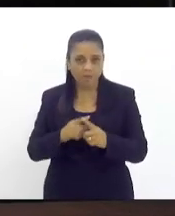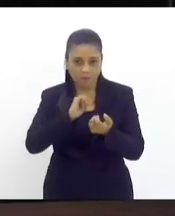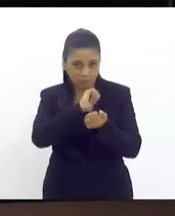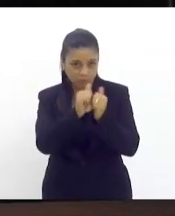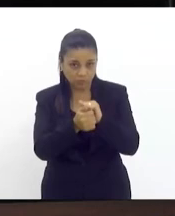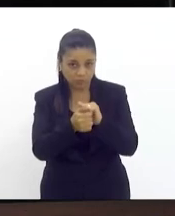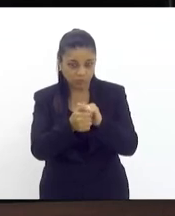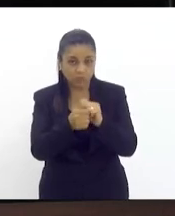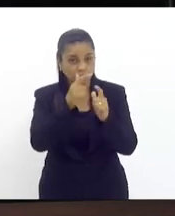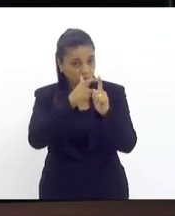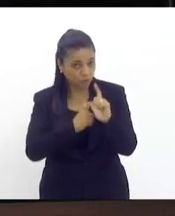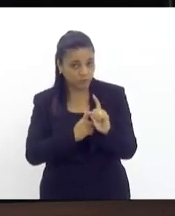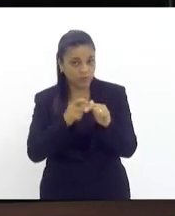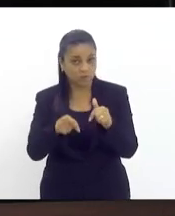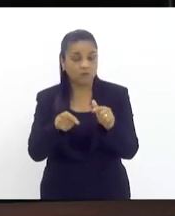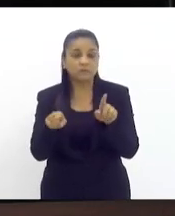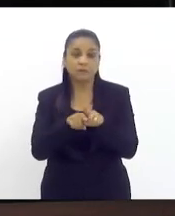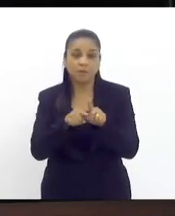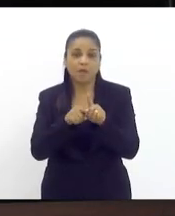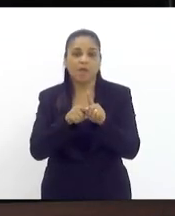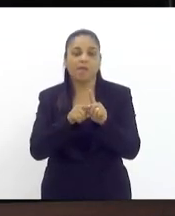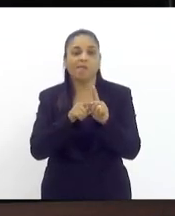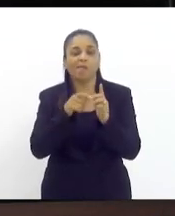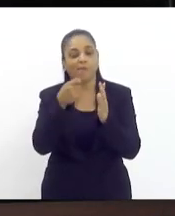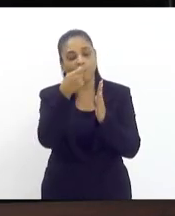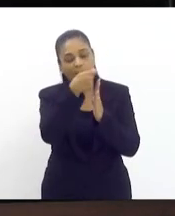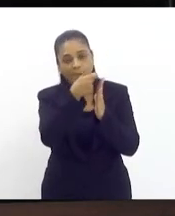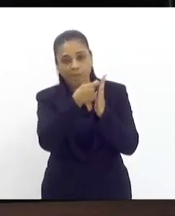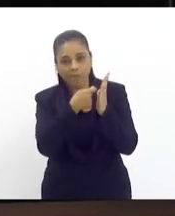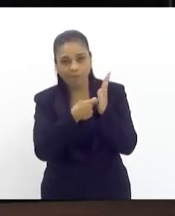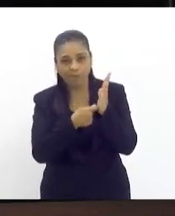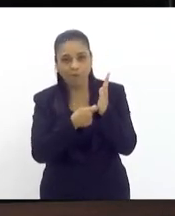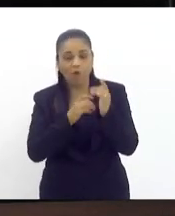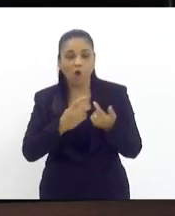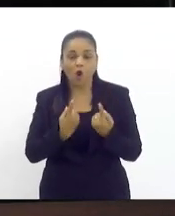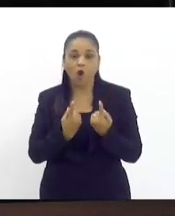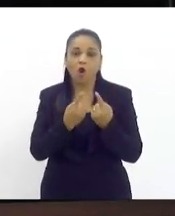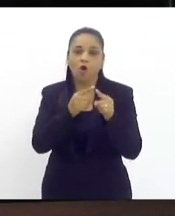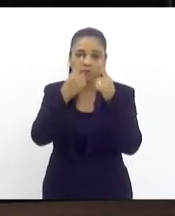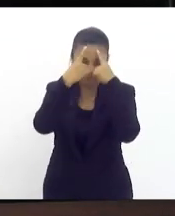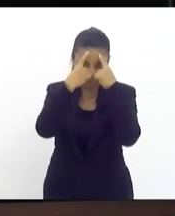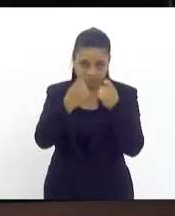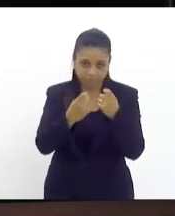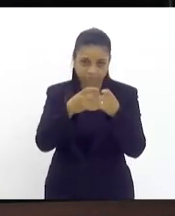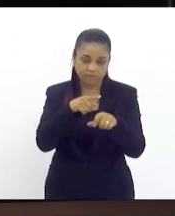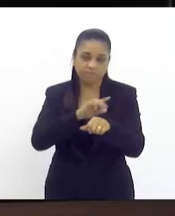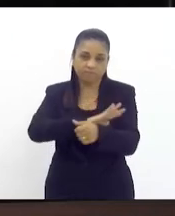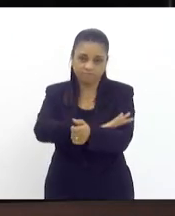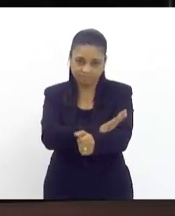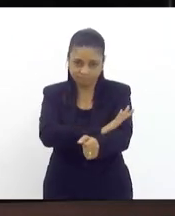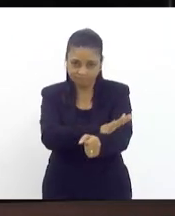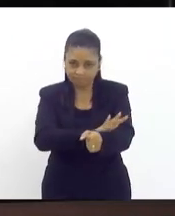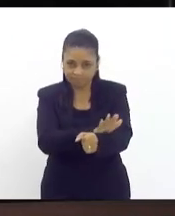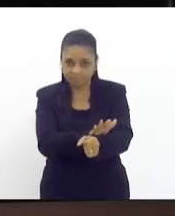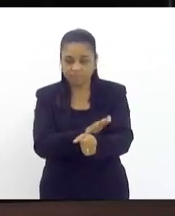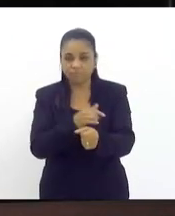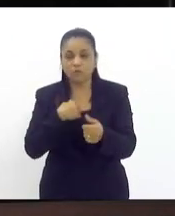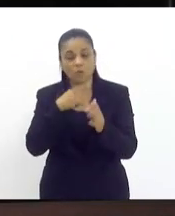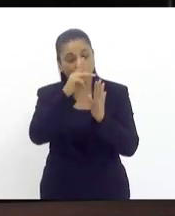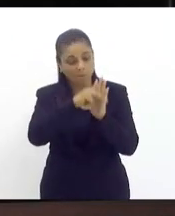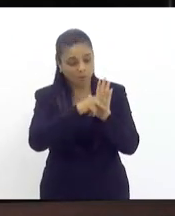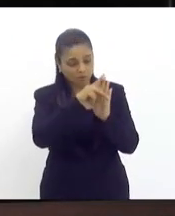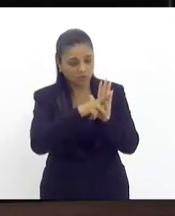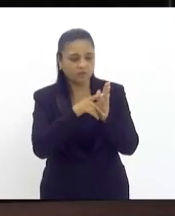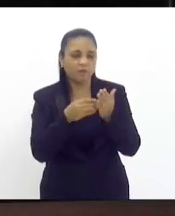cria um protocolo de combate ao racismo então eu quero dizer isso porque o nosso projeto presidente que vai passar pela pela